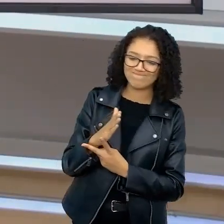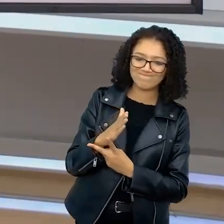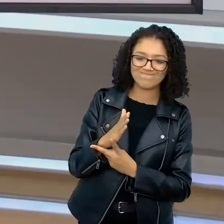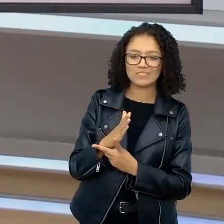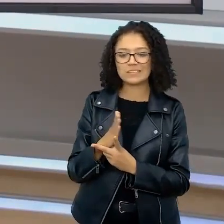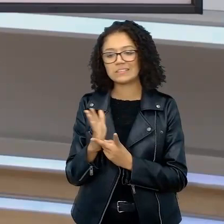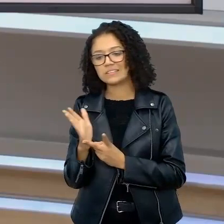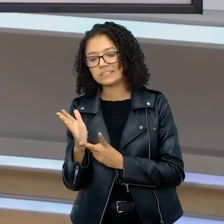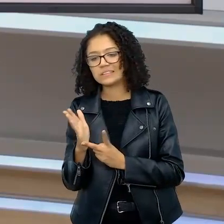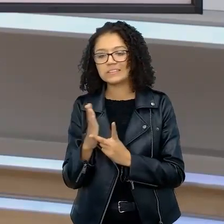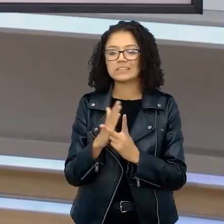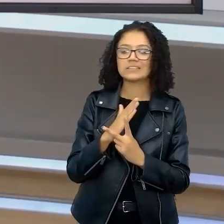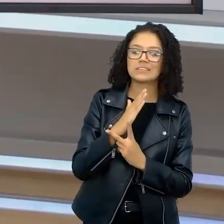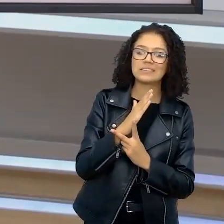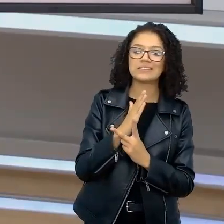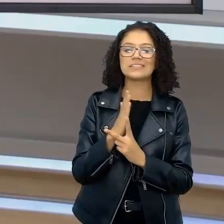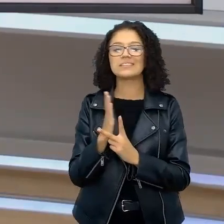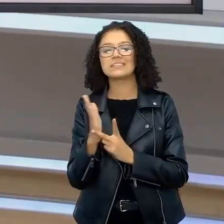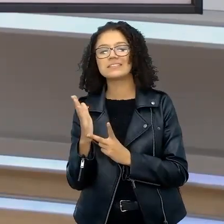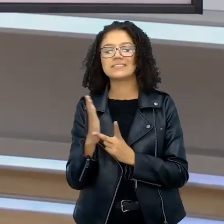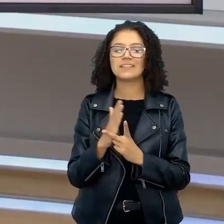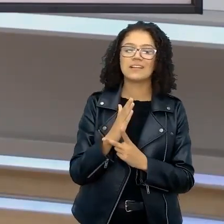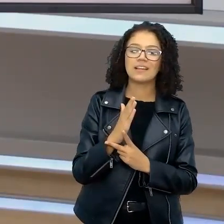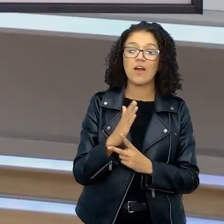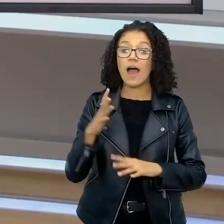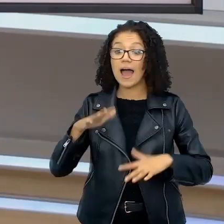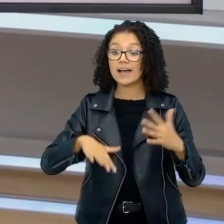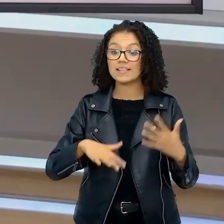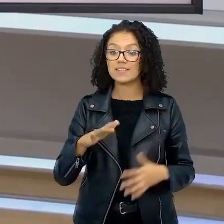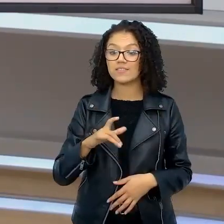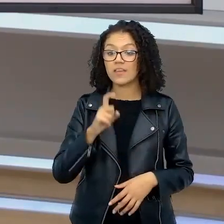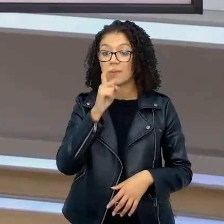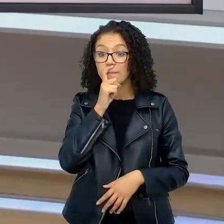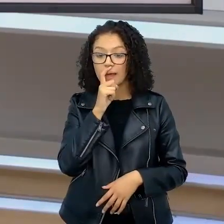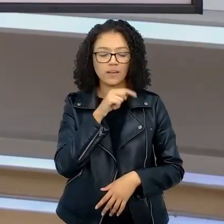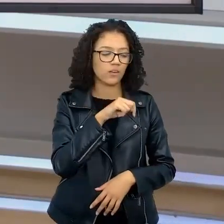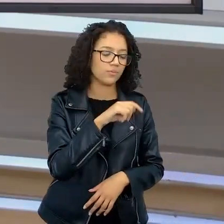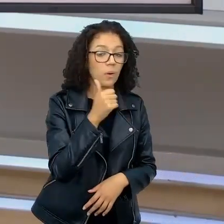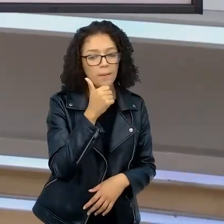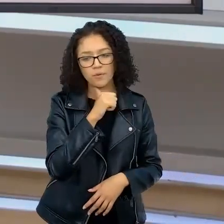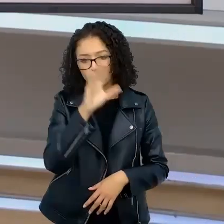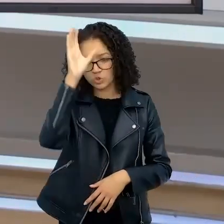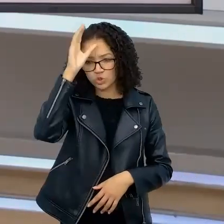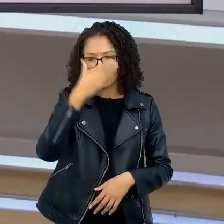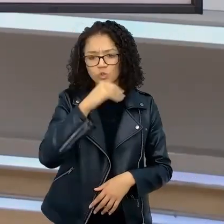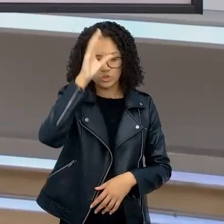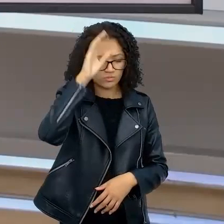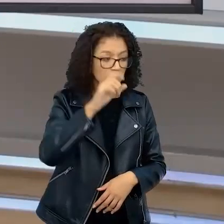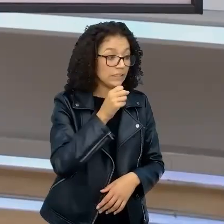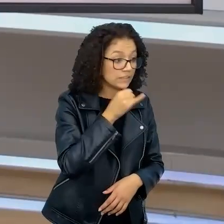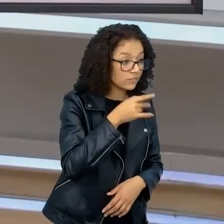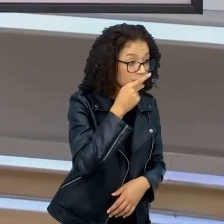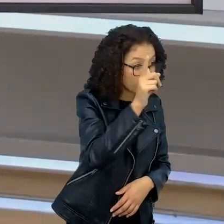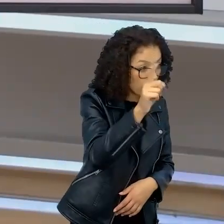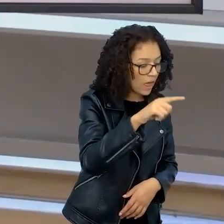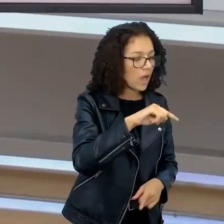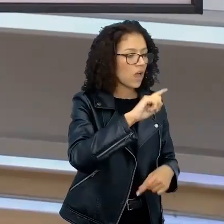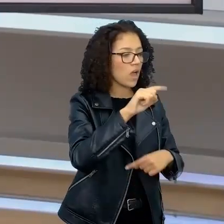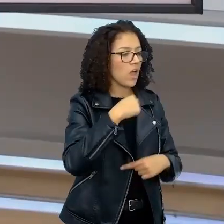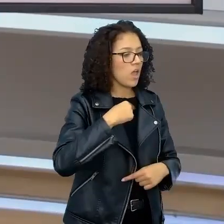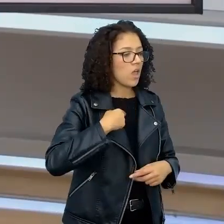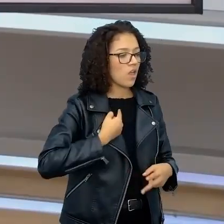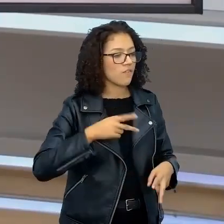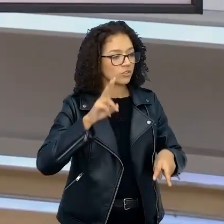violência contra ela, traz em seu discurso, na maioria das vezes, se você contar para alguém, eu posso ser preso, a nossa família